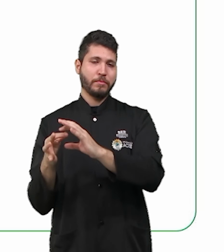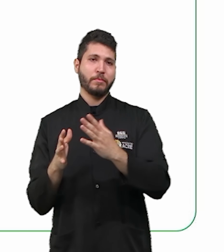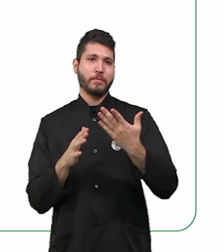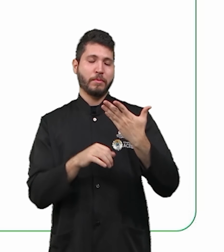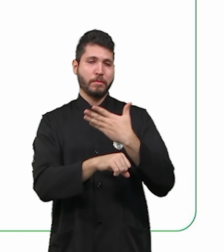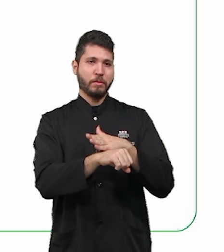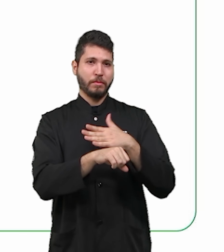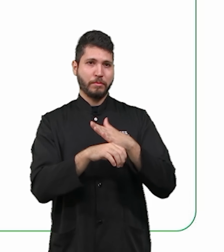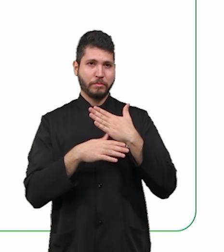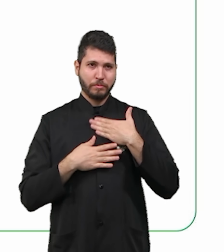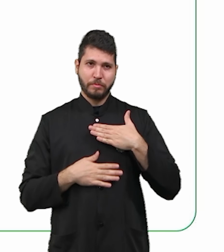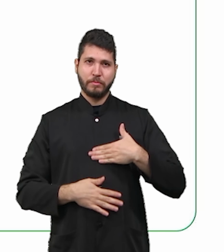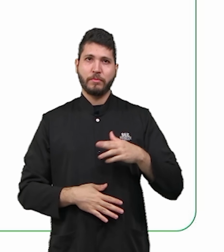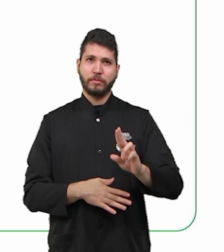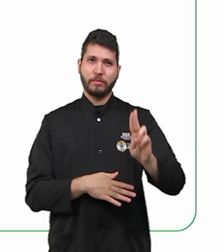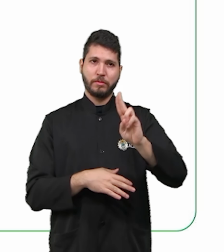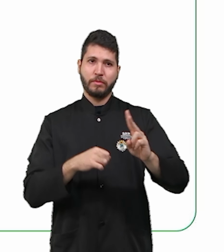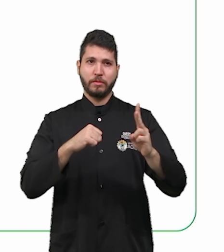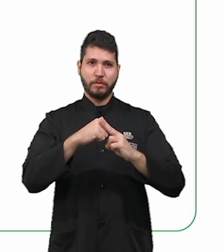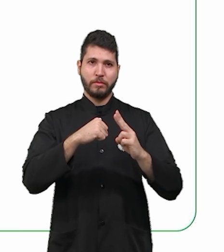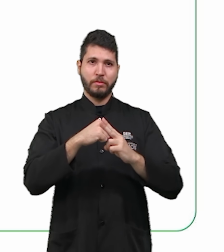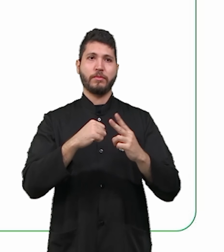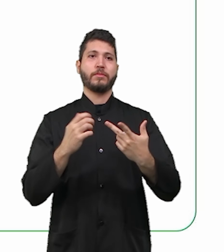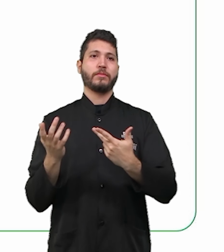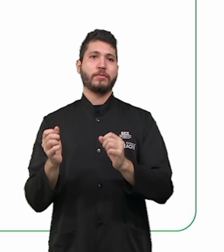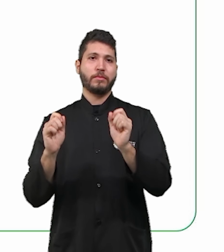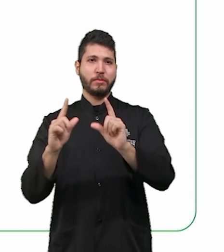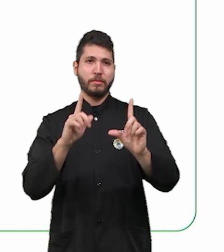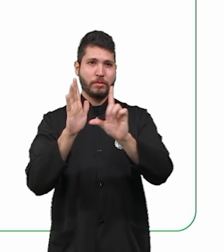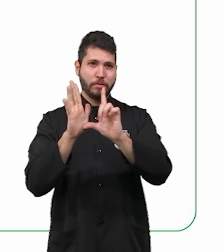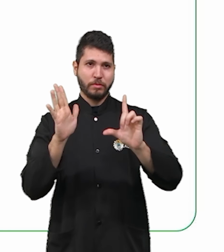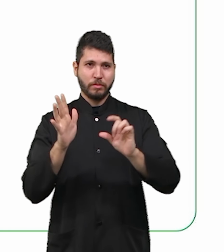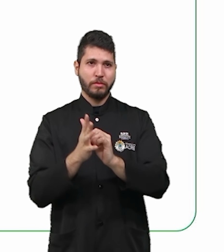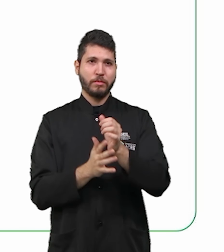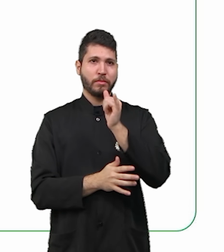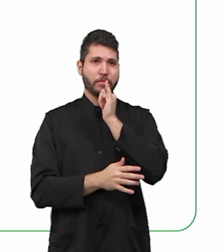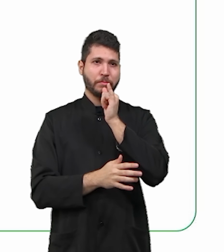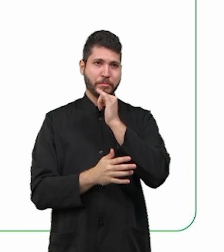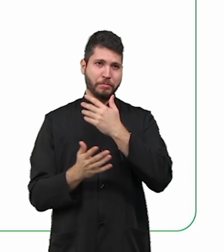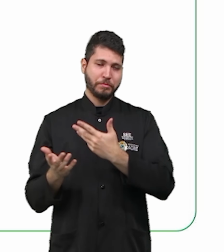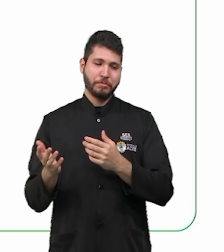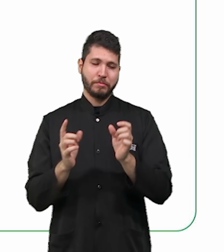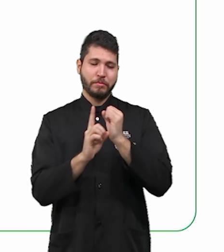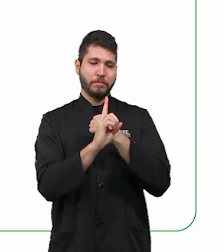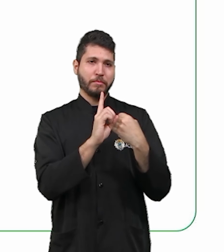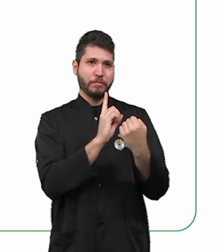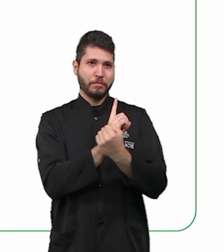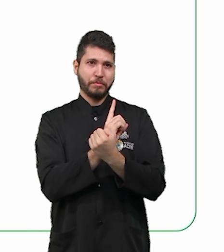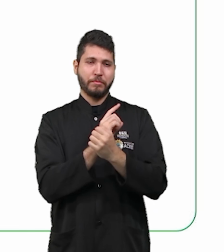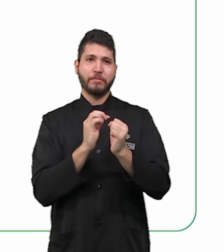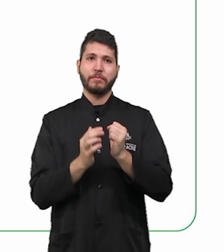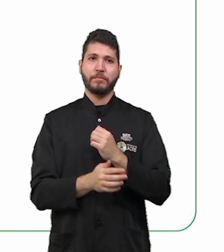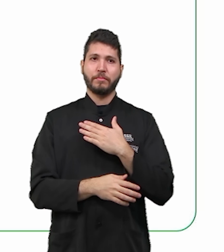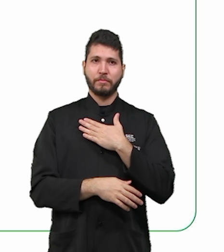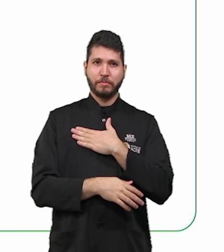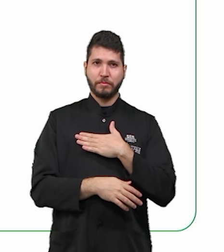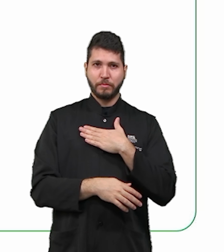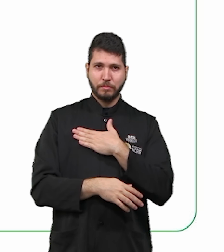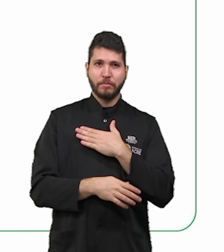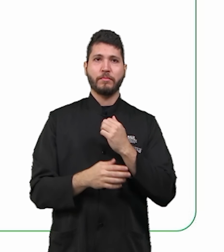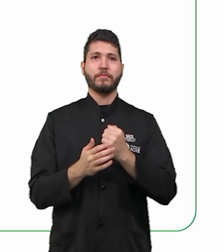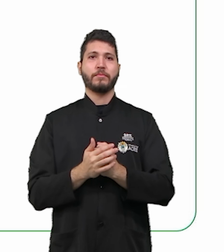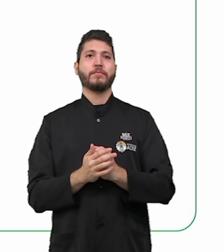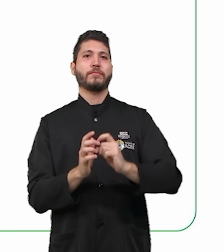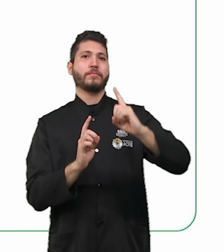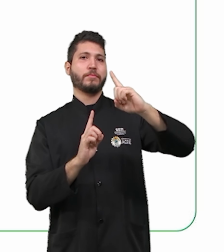corporais. E usando os verbos que a gente acabou de ver. Por exemplo, a la sociedad le gusta imponer un